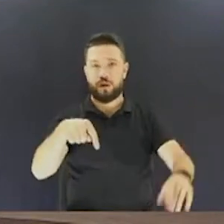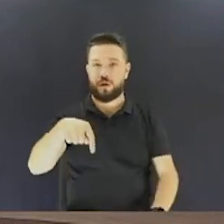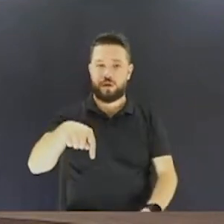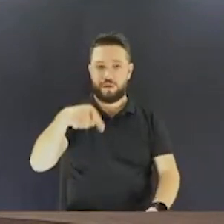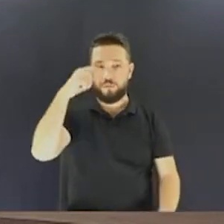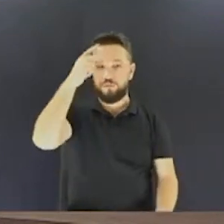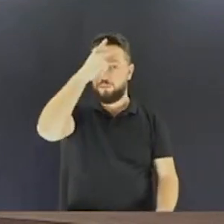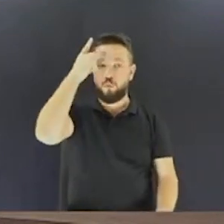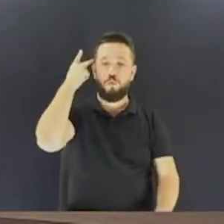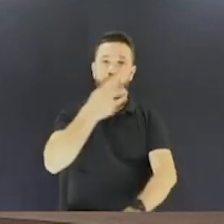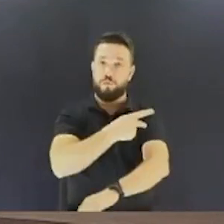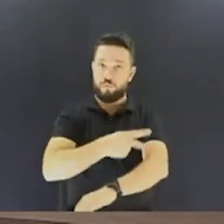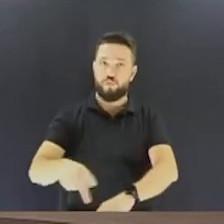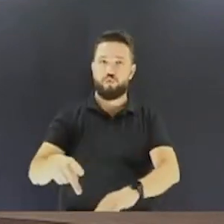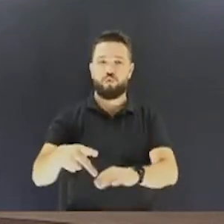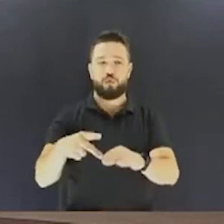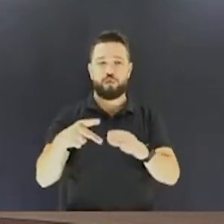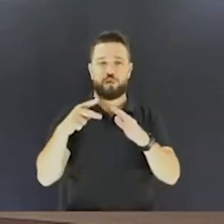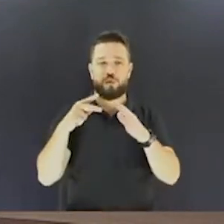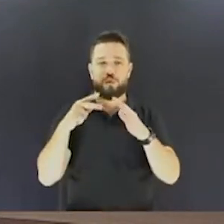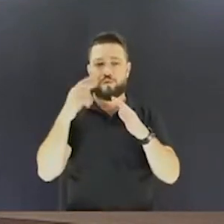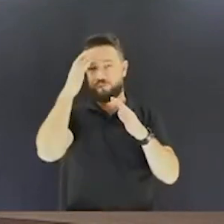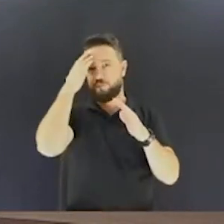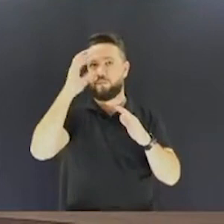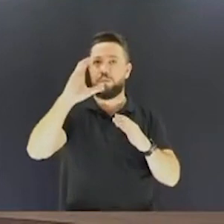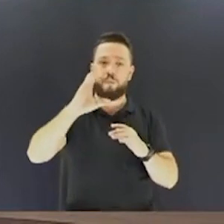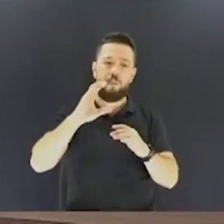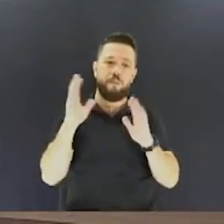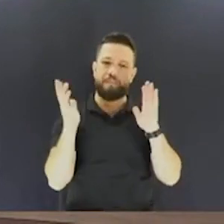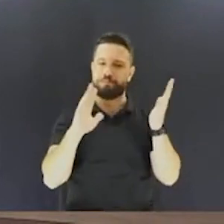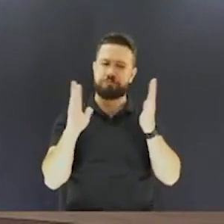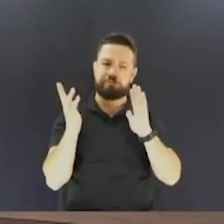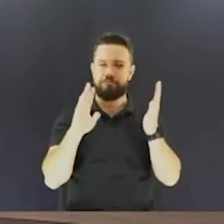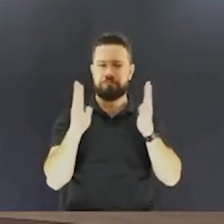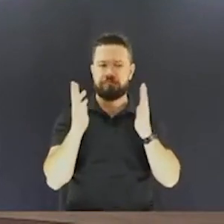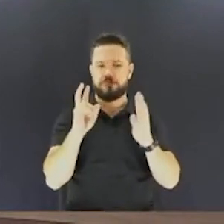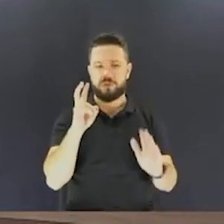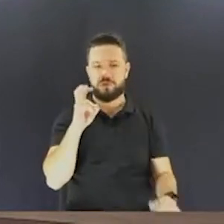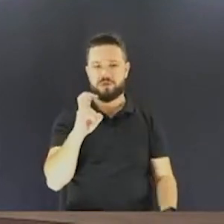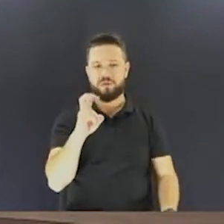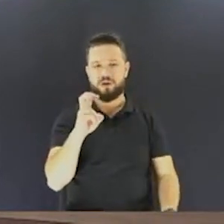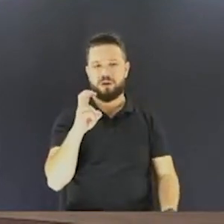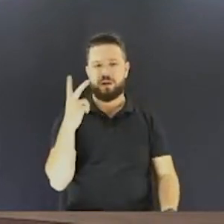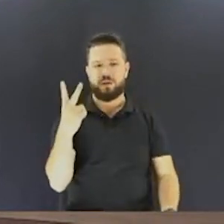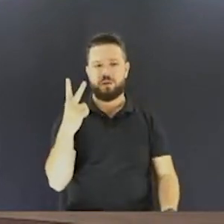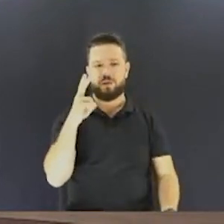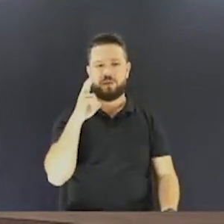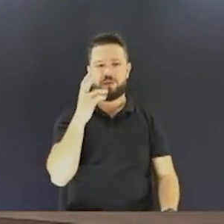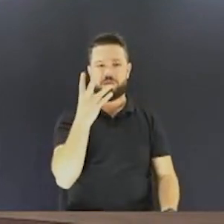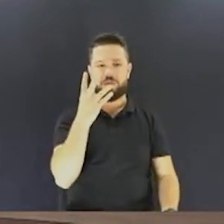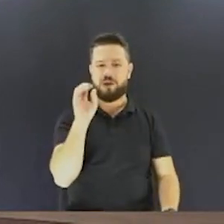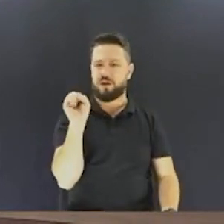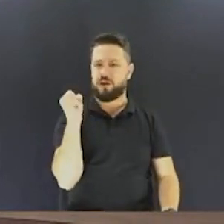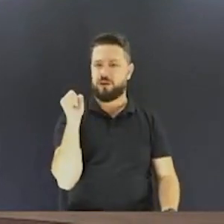que dá 52 a 48, tá bom a matemática aí, Euler? 52, 48, fecha 100 ou não? Essa